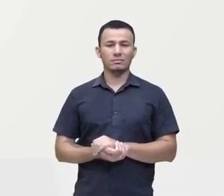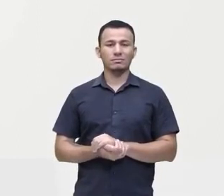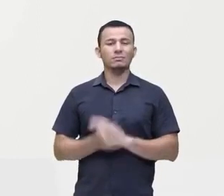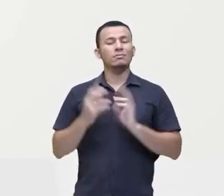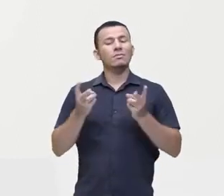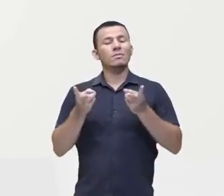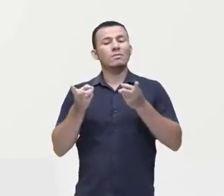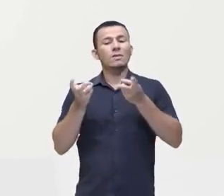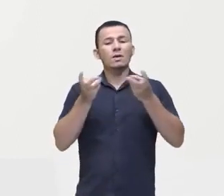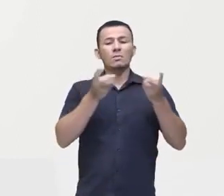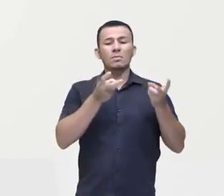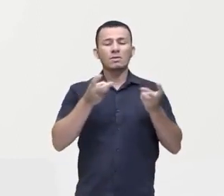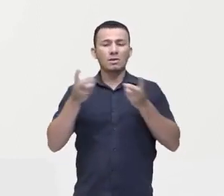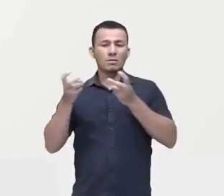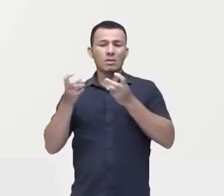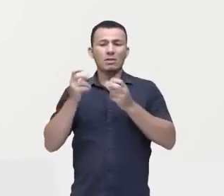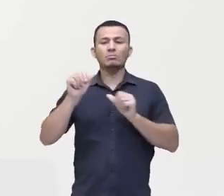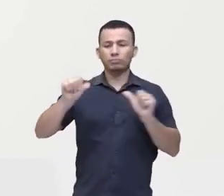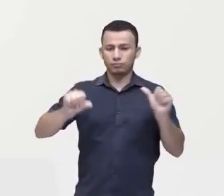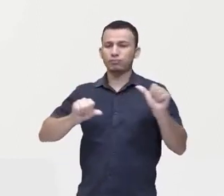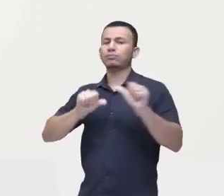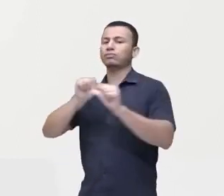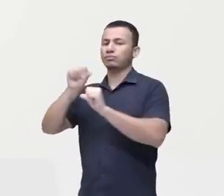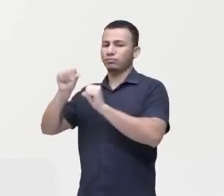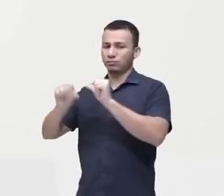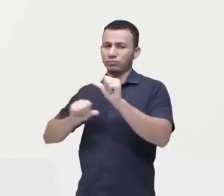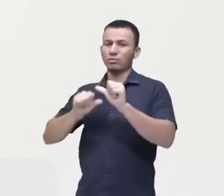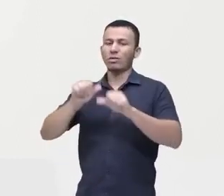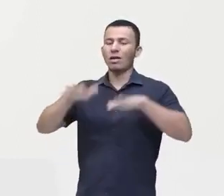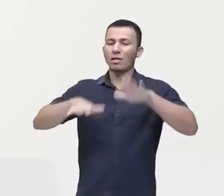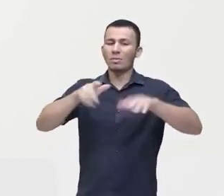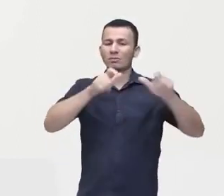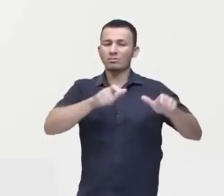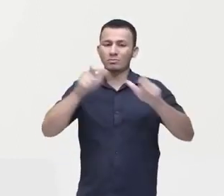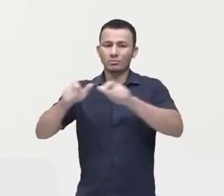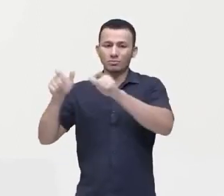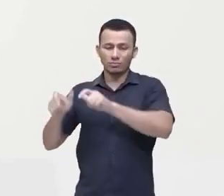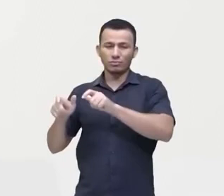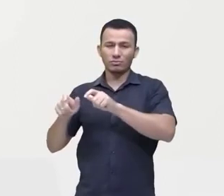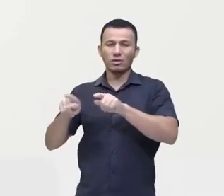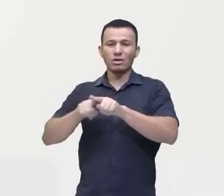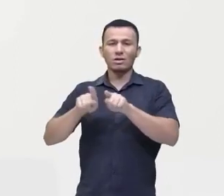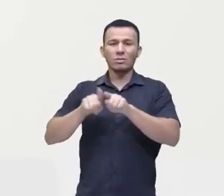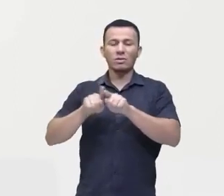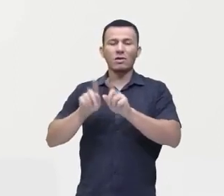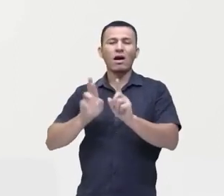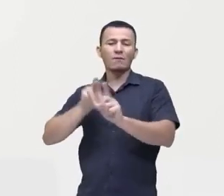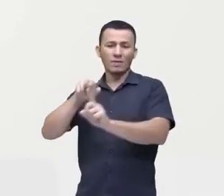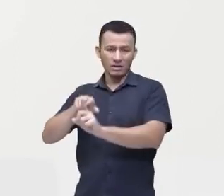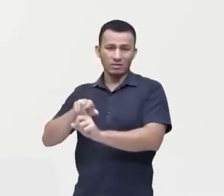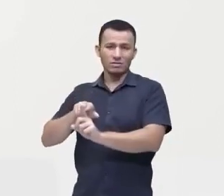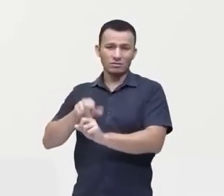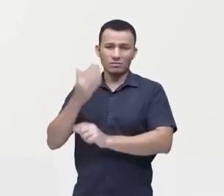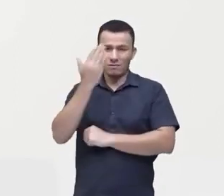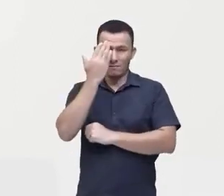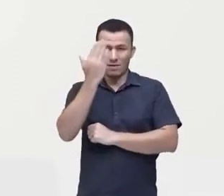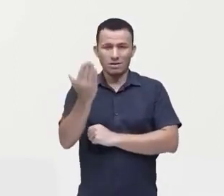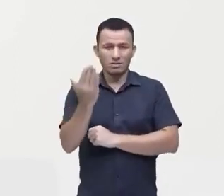Perceber que os termos alteram de acordo com a mudança do ponto de referência.